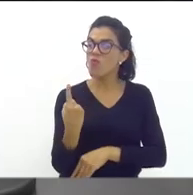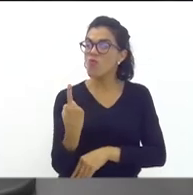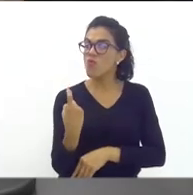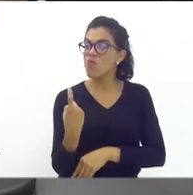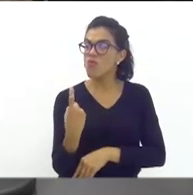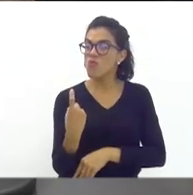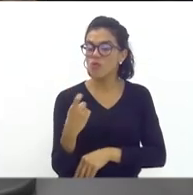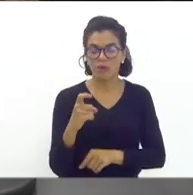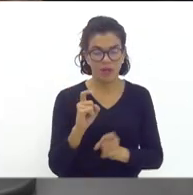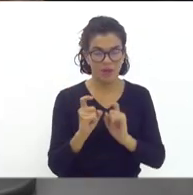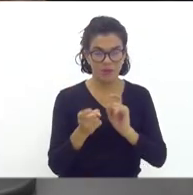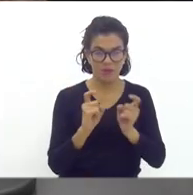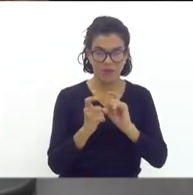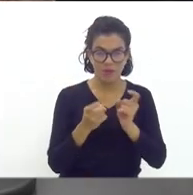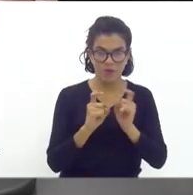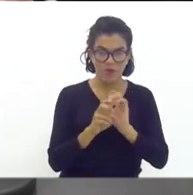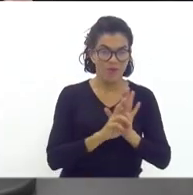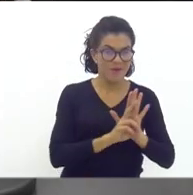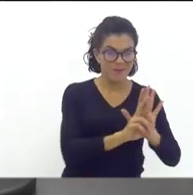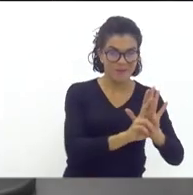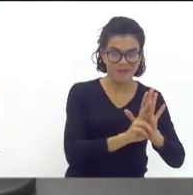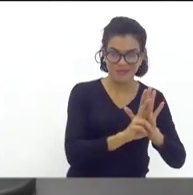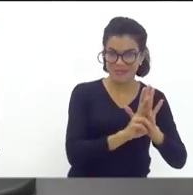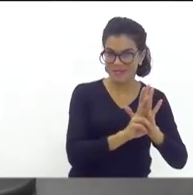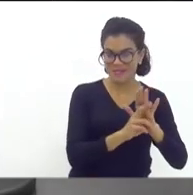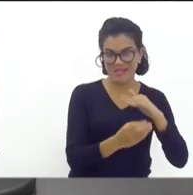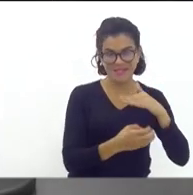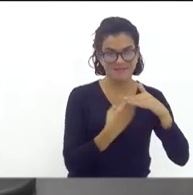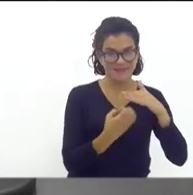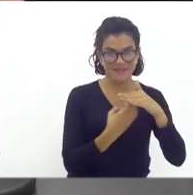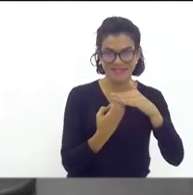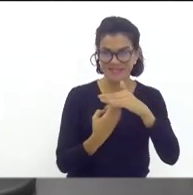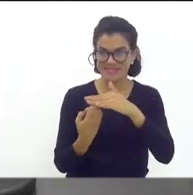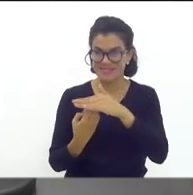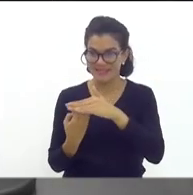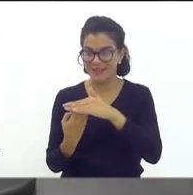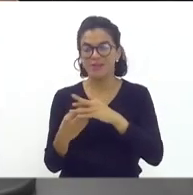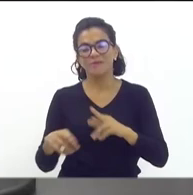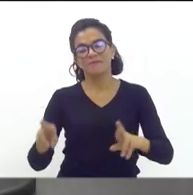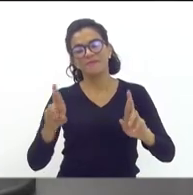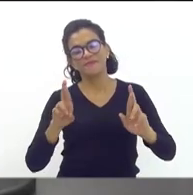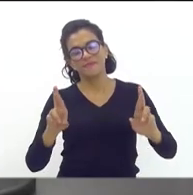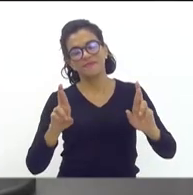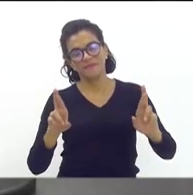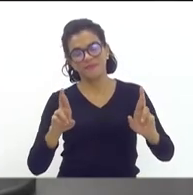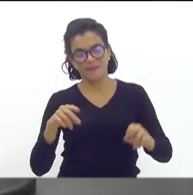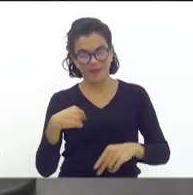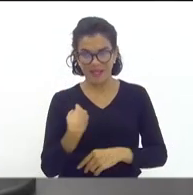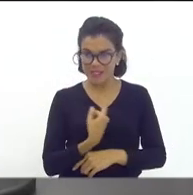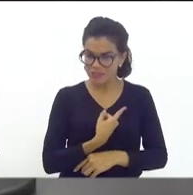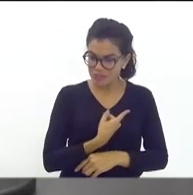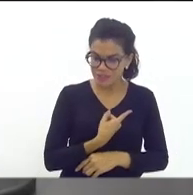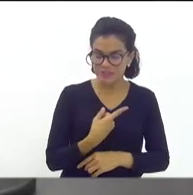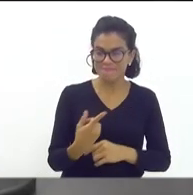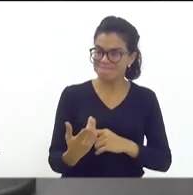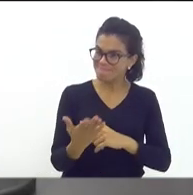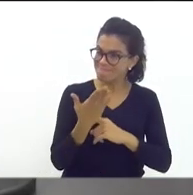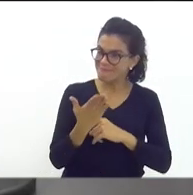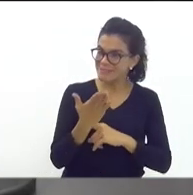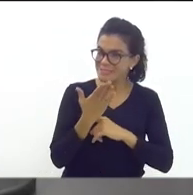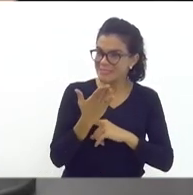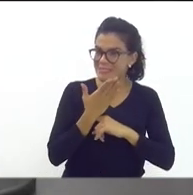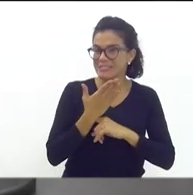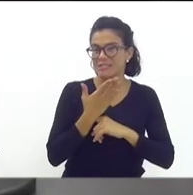com os representantes da concessionária entendeu a gente espera que a concessionária é ajude nessa nessa